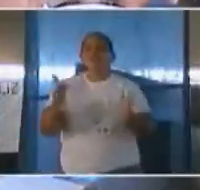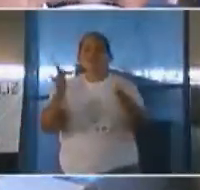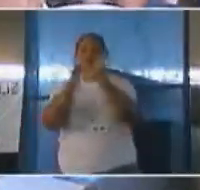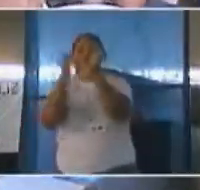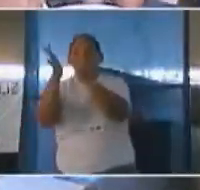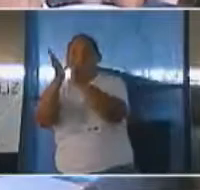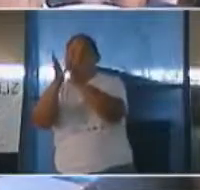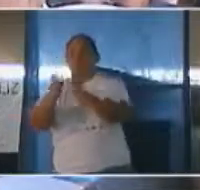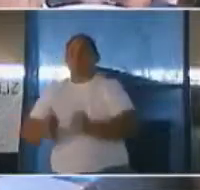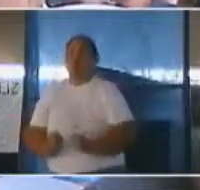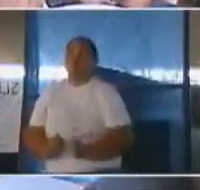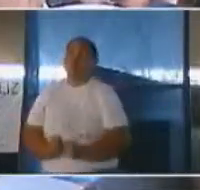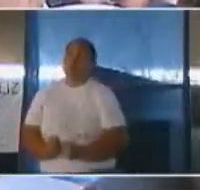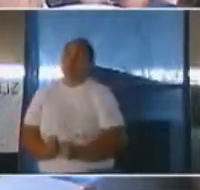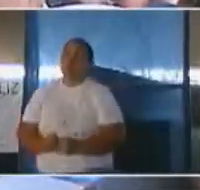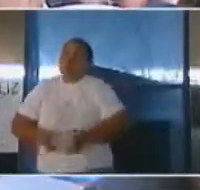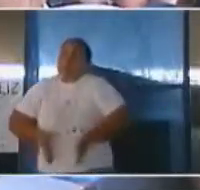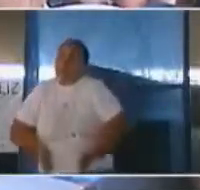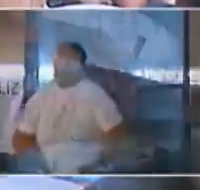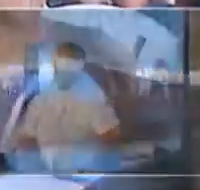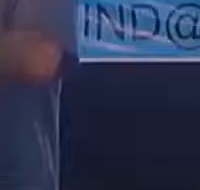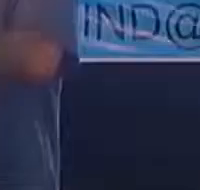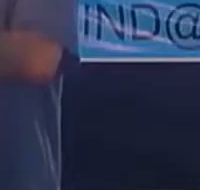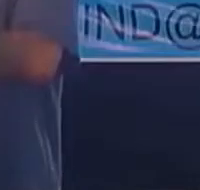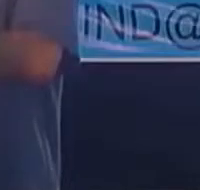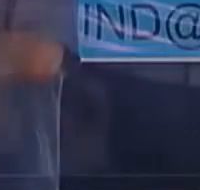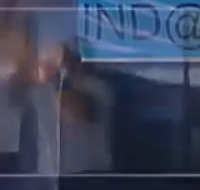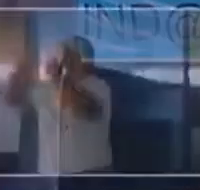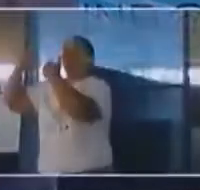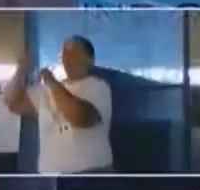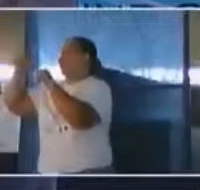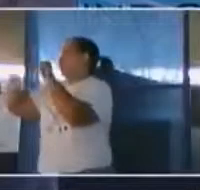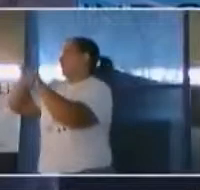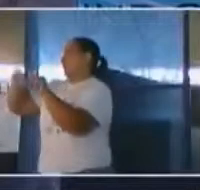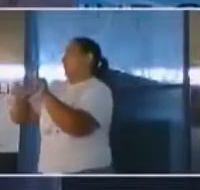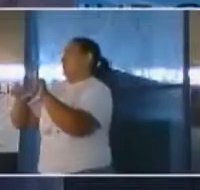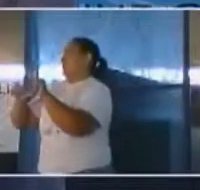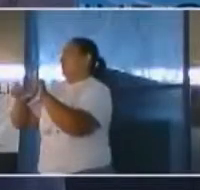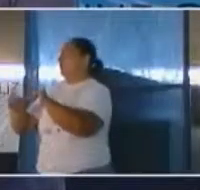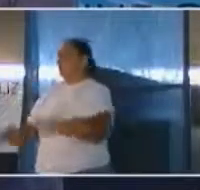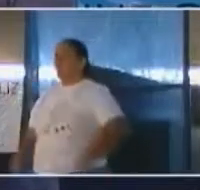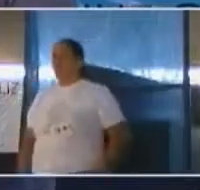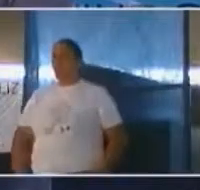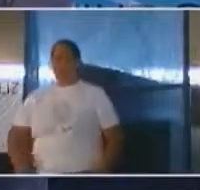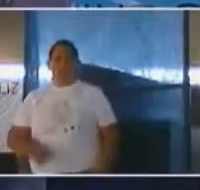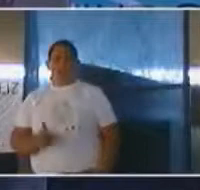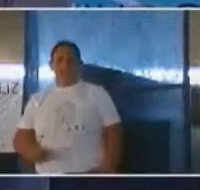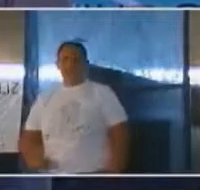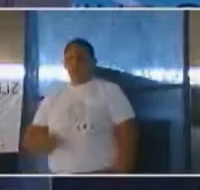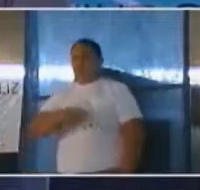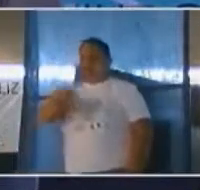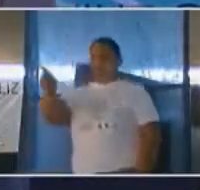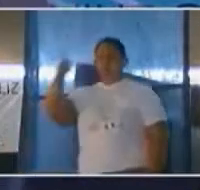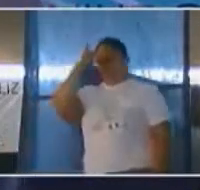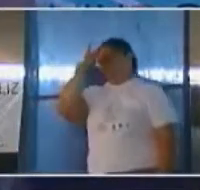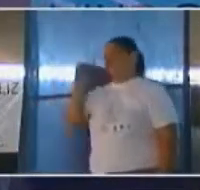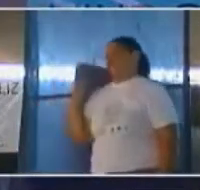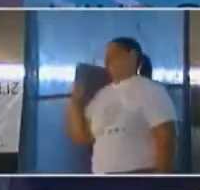Quando ouviram Paulo falar a respeito da ressurreição, alguns zombaram dele, mas outros